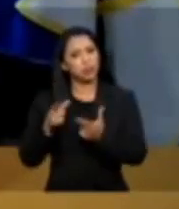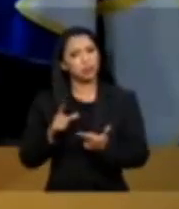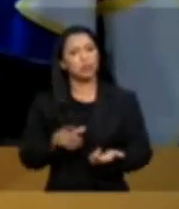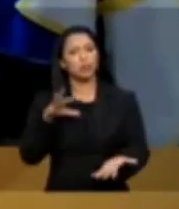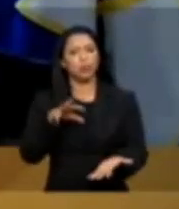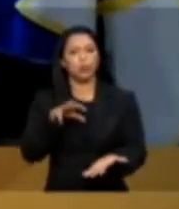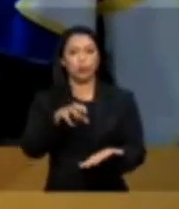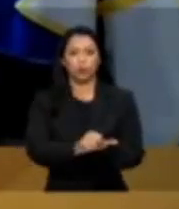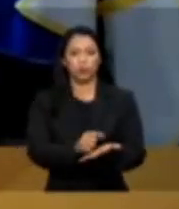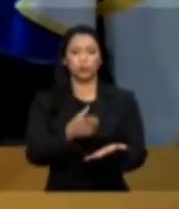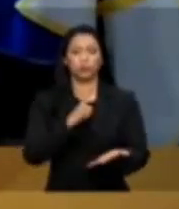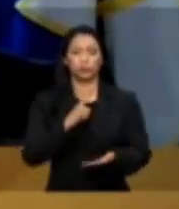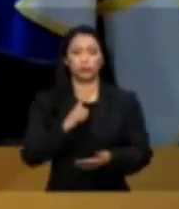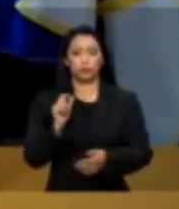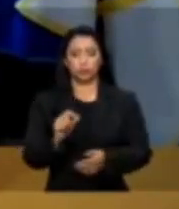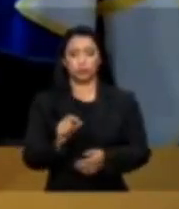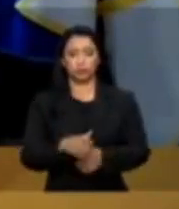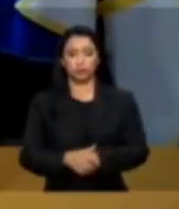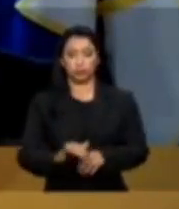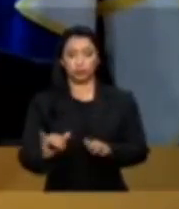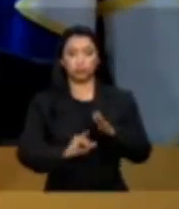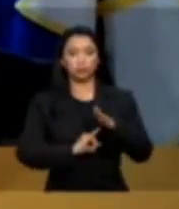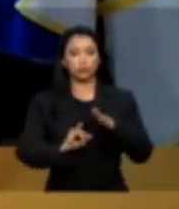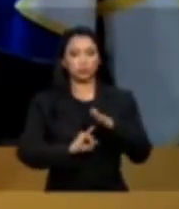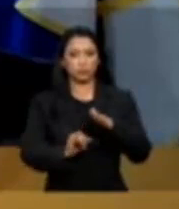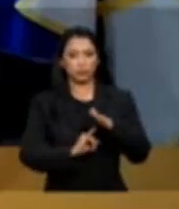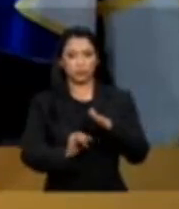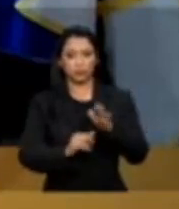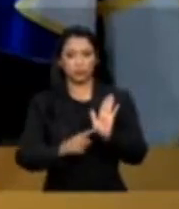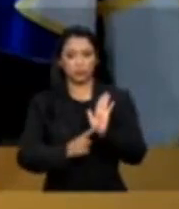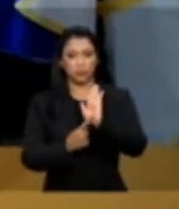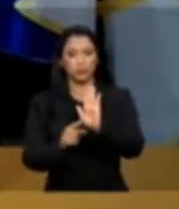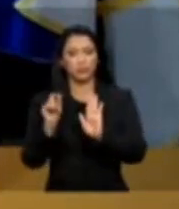Adotou-se o Instituto do Indigenato, cuja origem